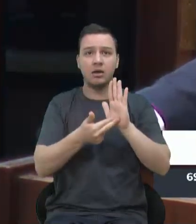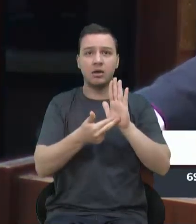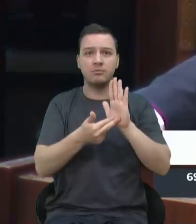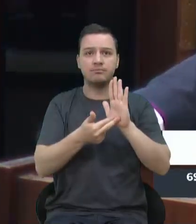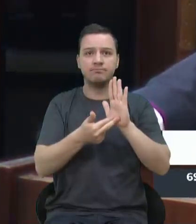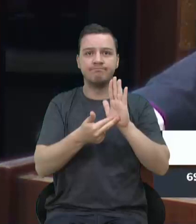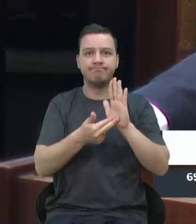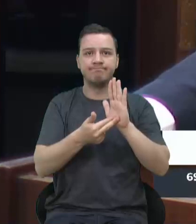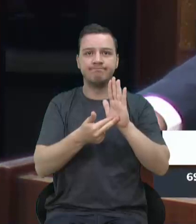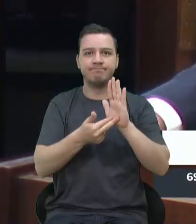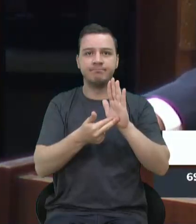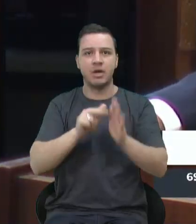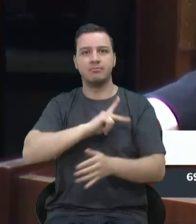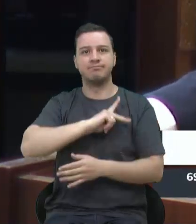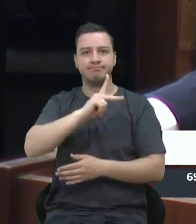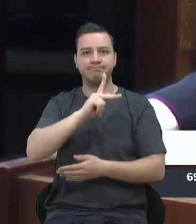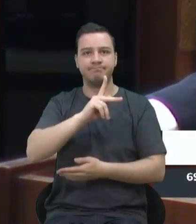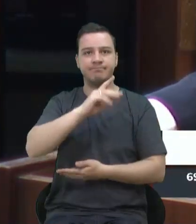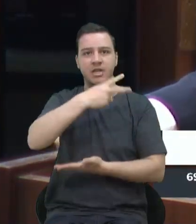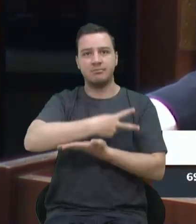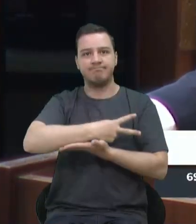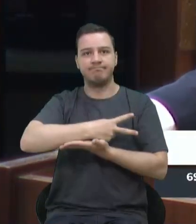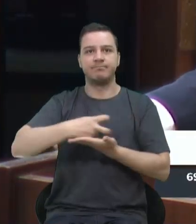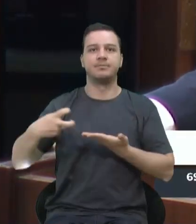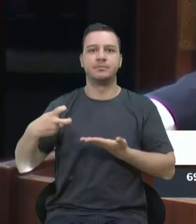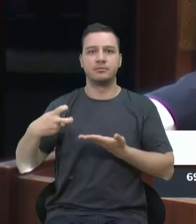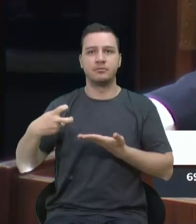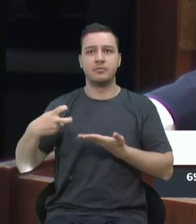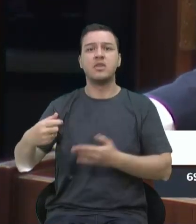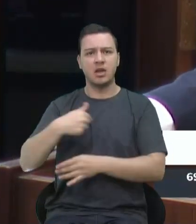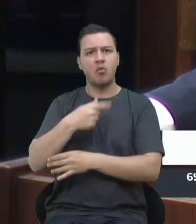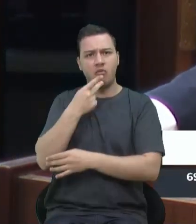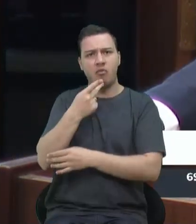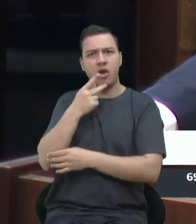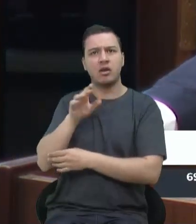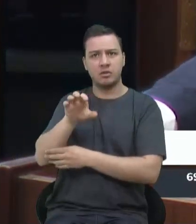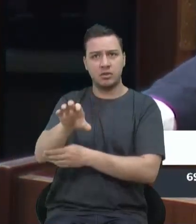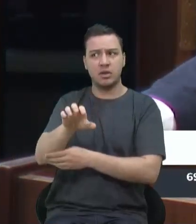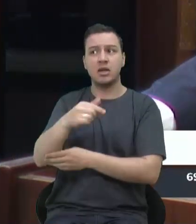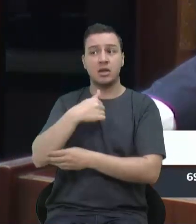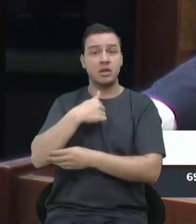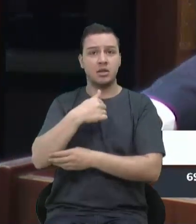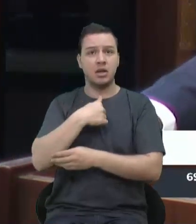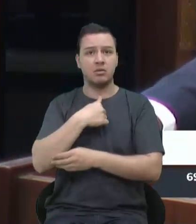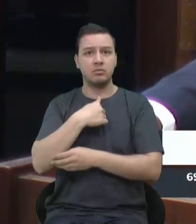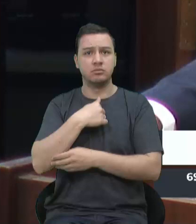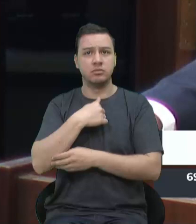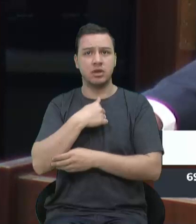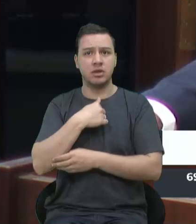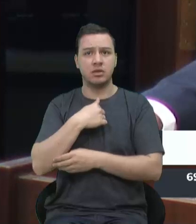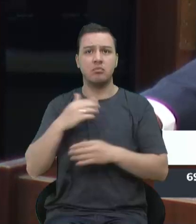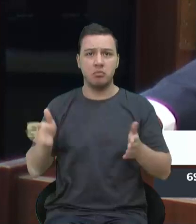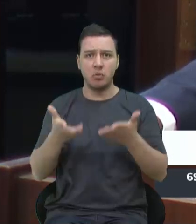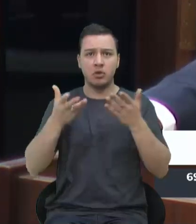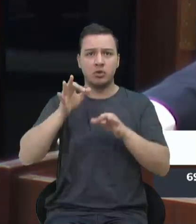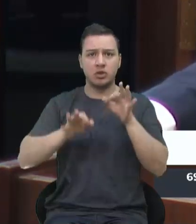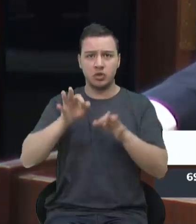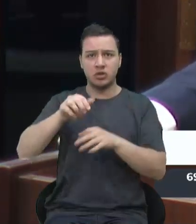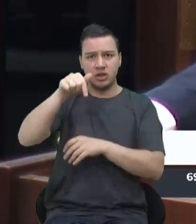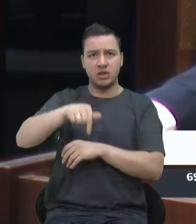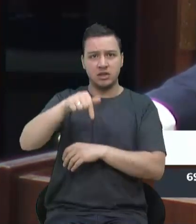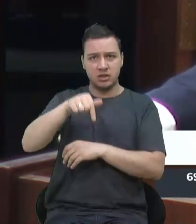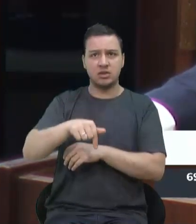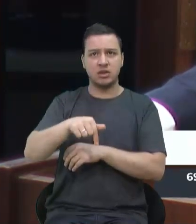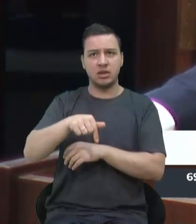um mandato popular. E eu dizia naquele então, e eu era promotor de justiça aqui na histórica